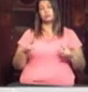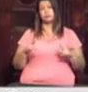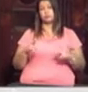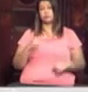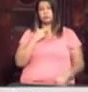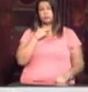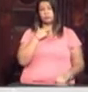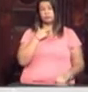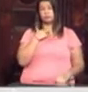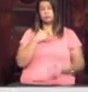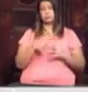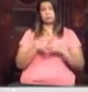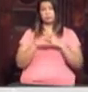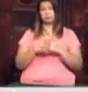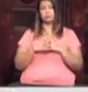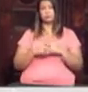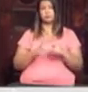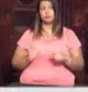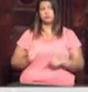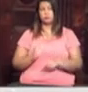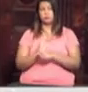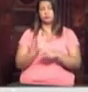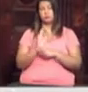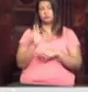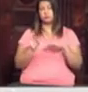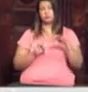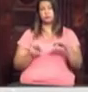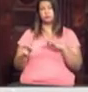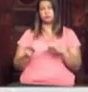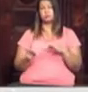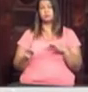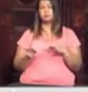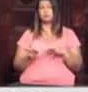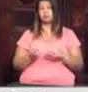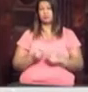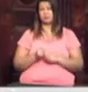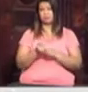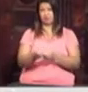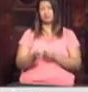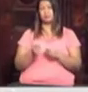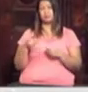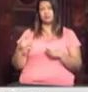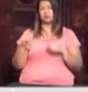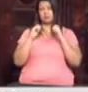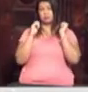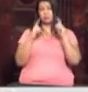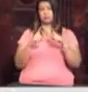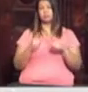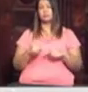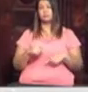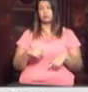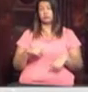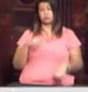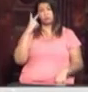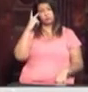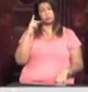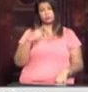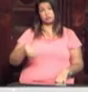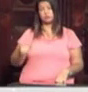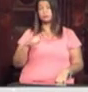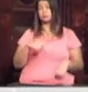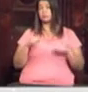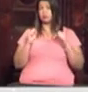pode ser confundido a defesa desse projeto com a condução dos trabalhos dessa Casa Legislativa. Para que a gente possa